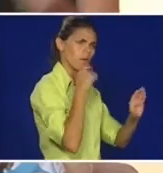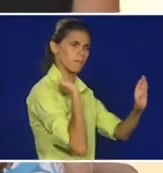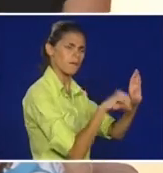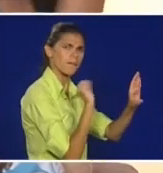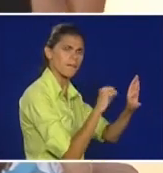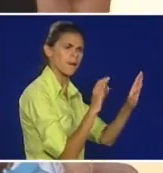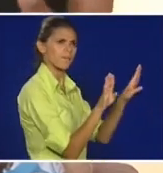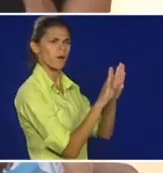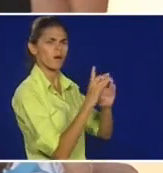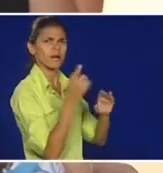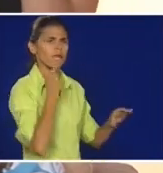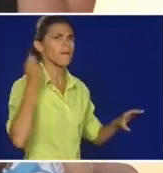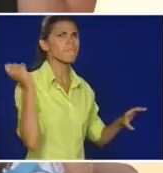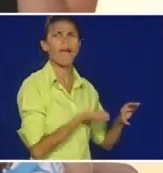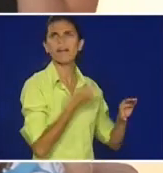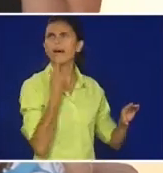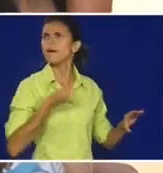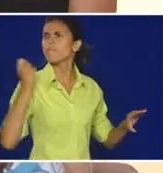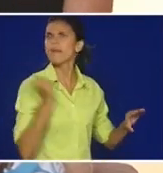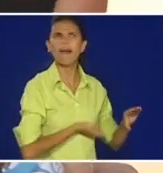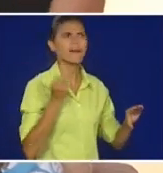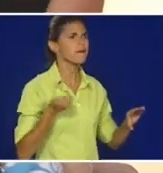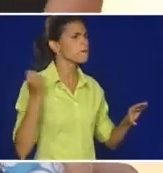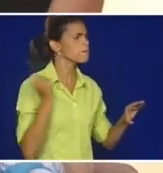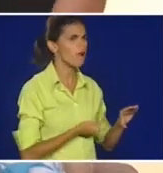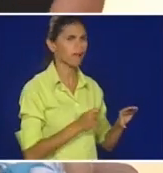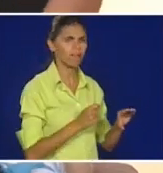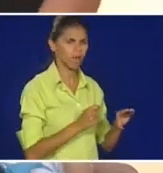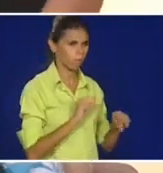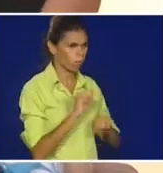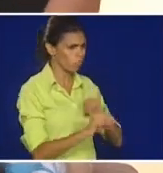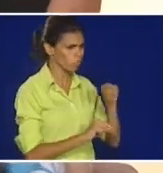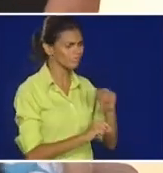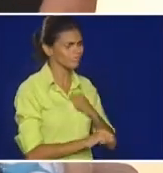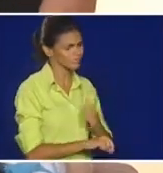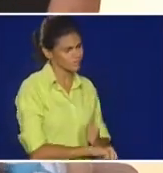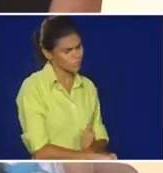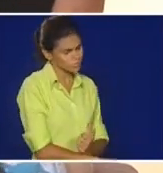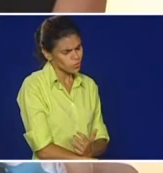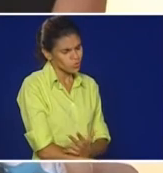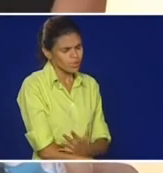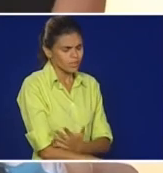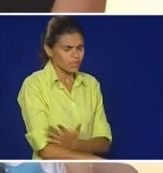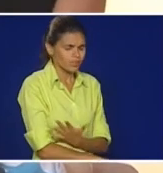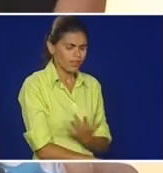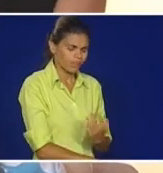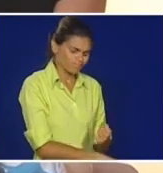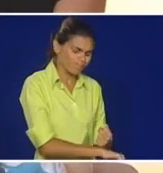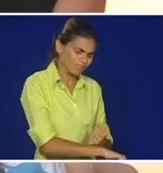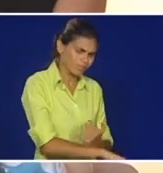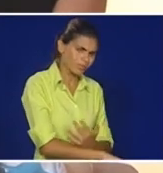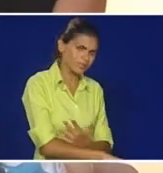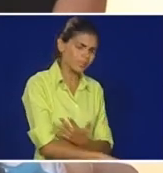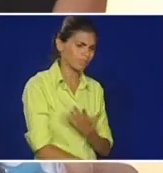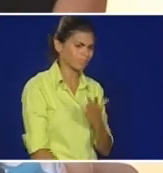porta, bati panela. Aí a gente começa a se emocionar um pouco, né?